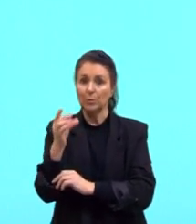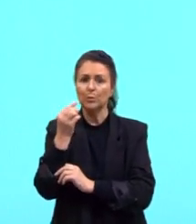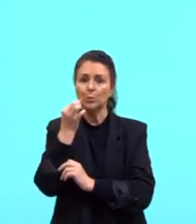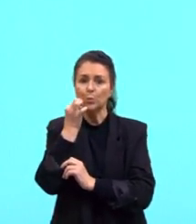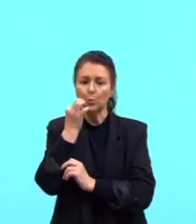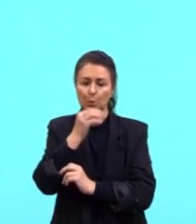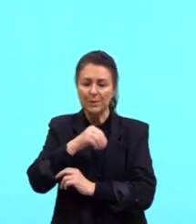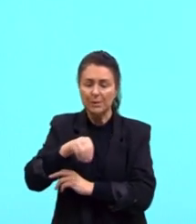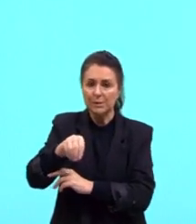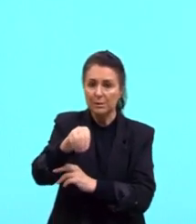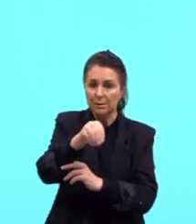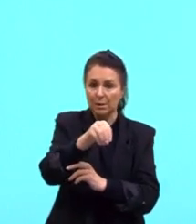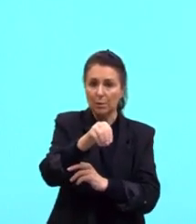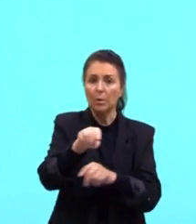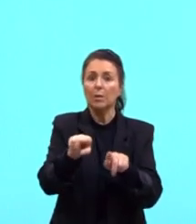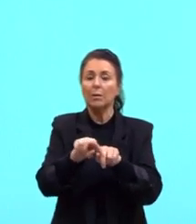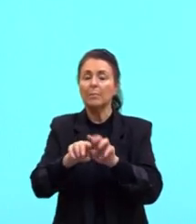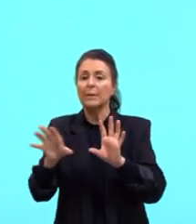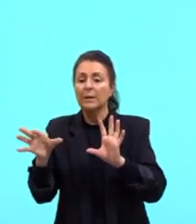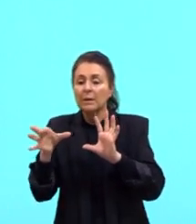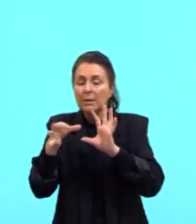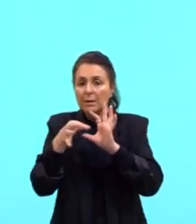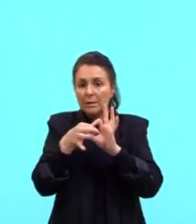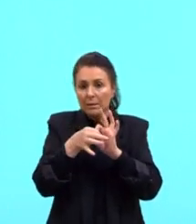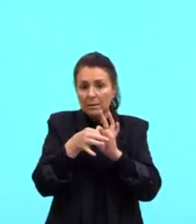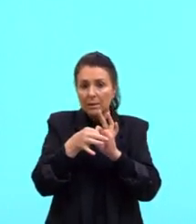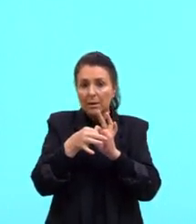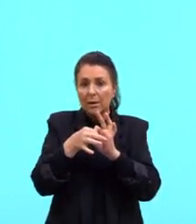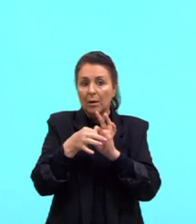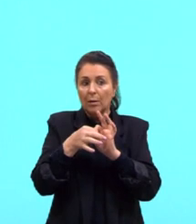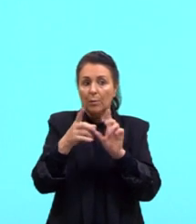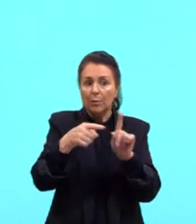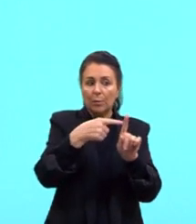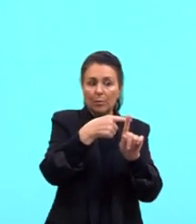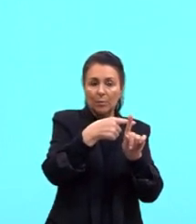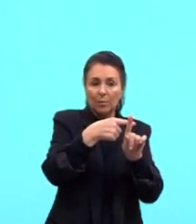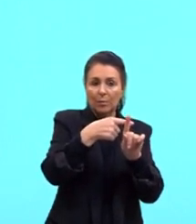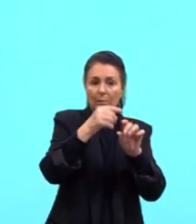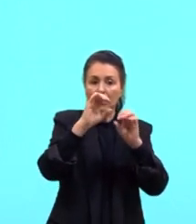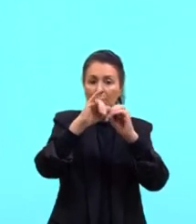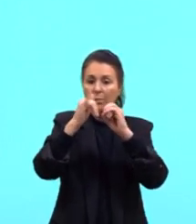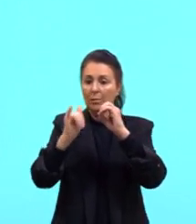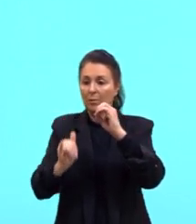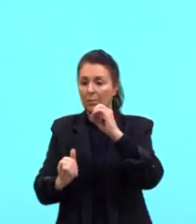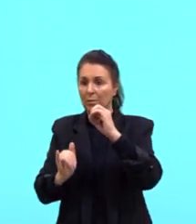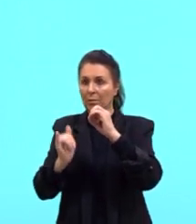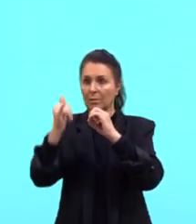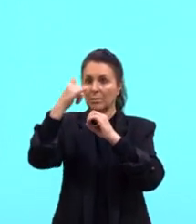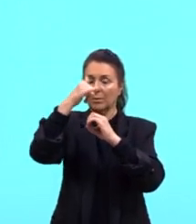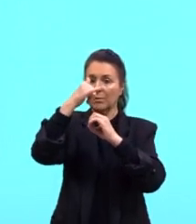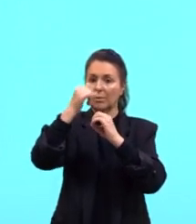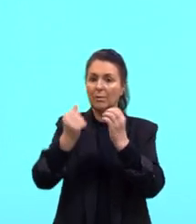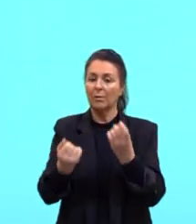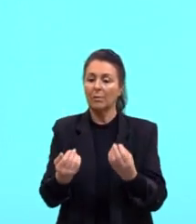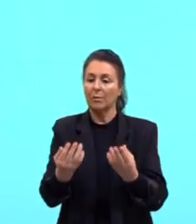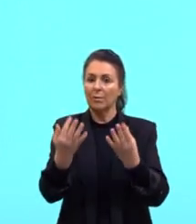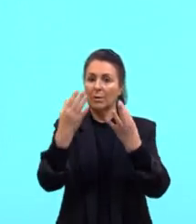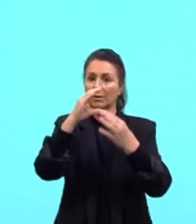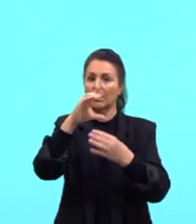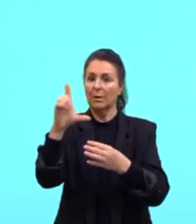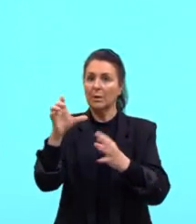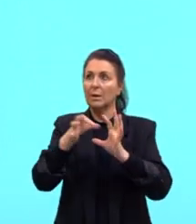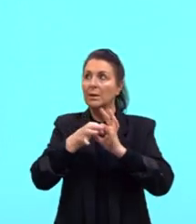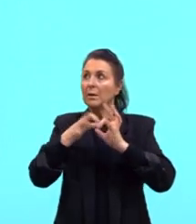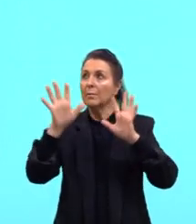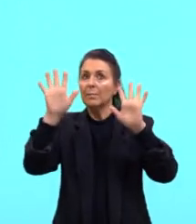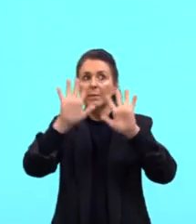também vão se ligar porque Vão se ligar no Polo do Positivo da eletrólise vão formar o gás cloro liberando na atmosfera